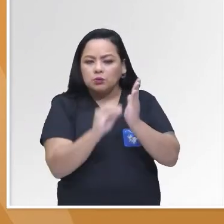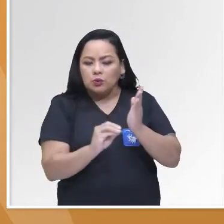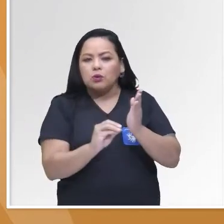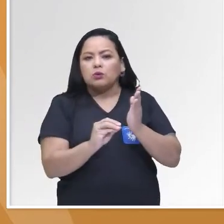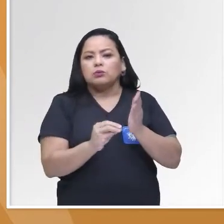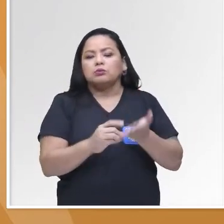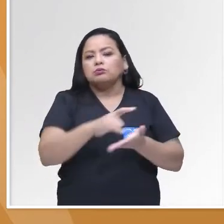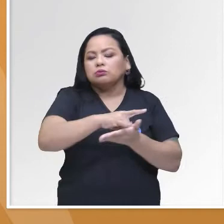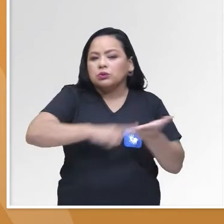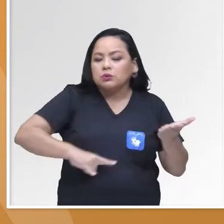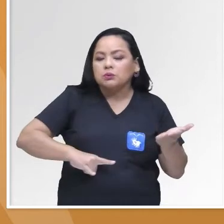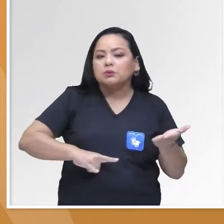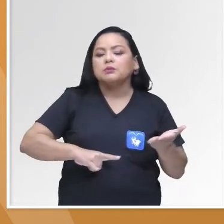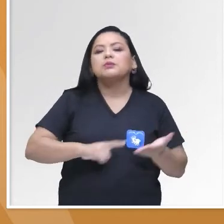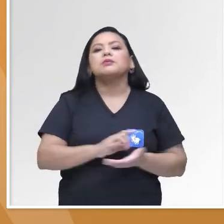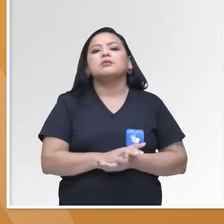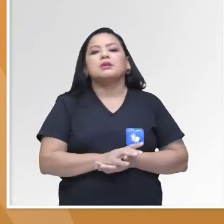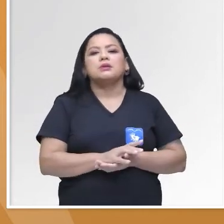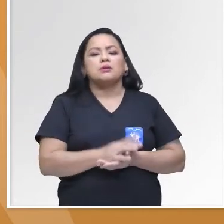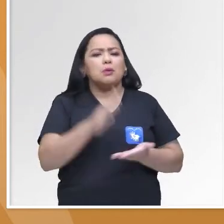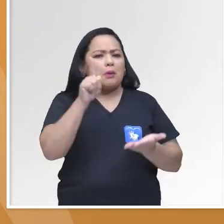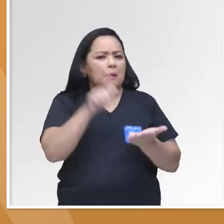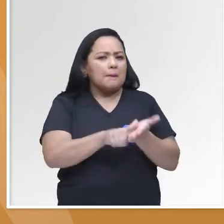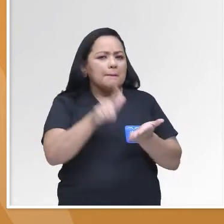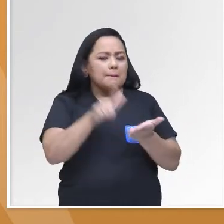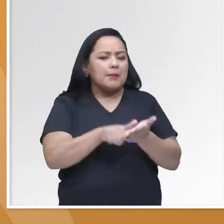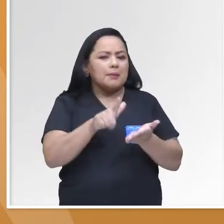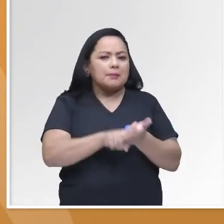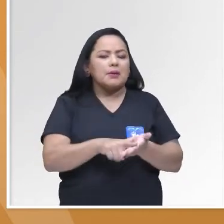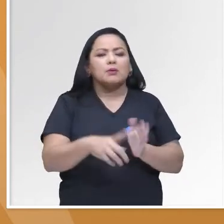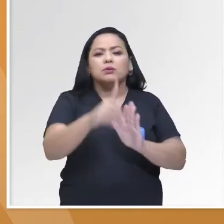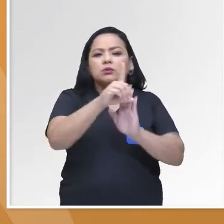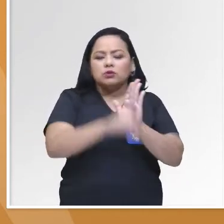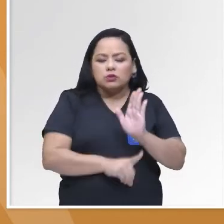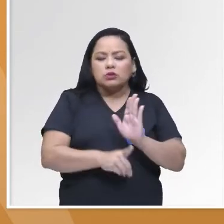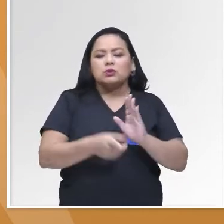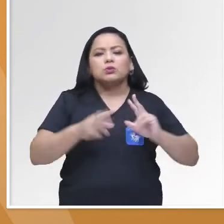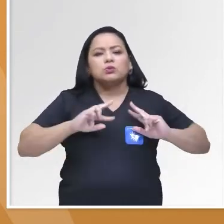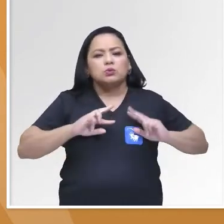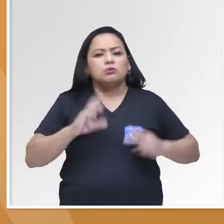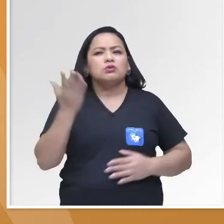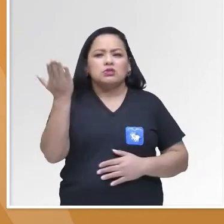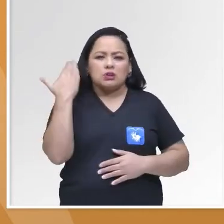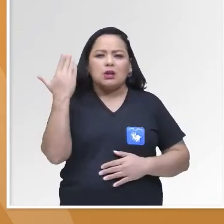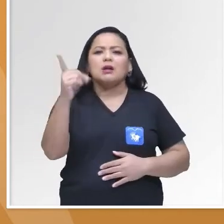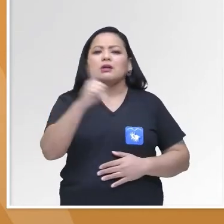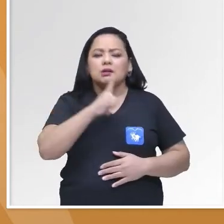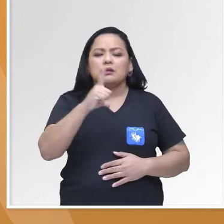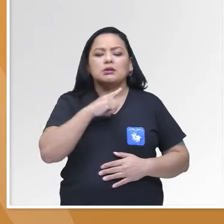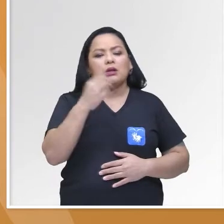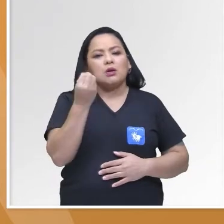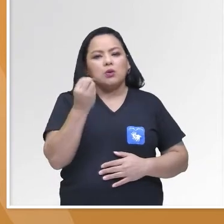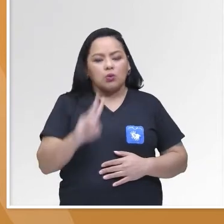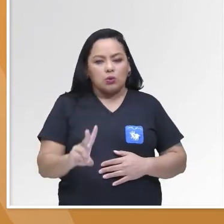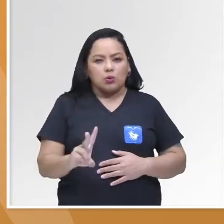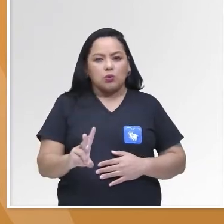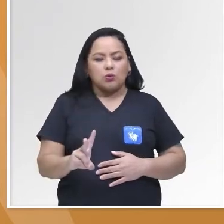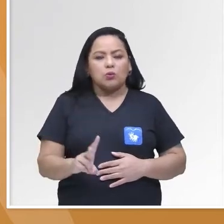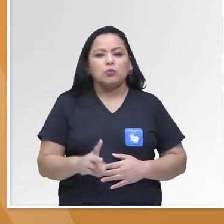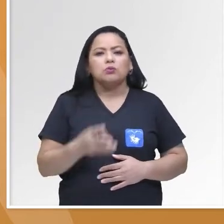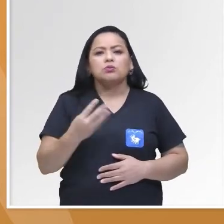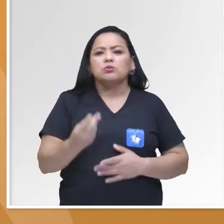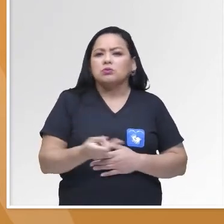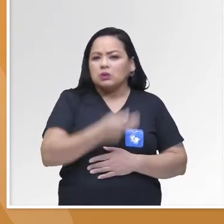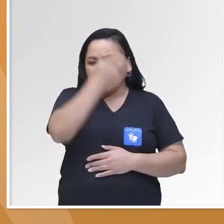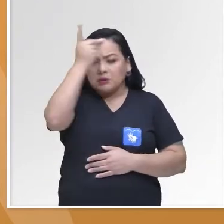um documento, em um papel, aqueles direitos que já existiam, ou que já eram vislumbrados,